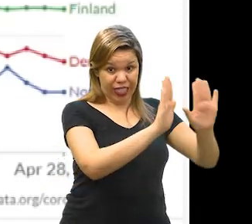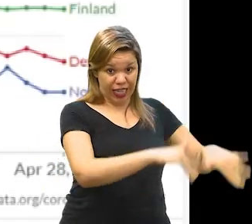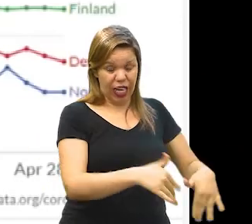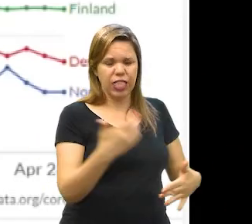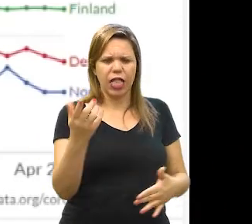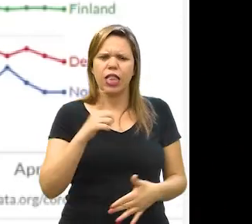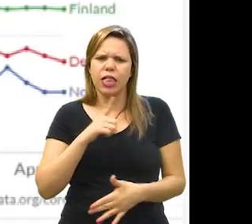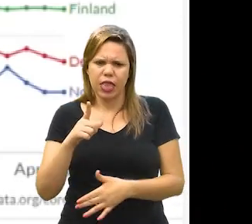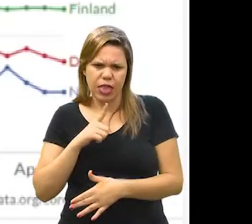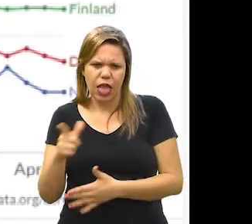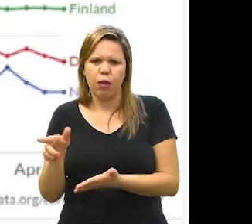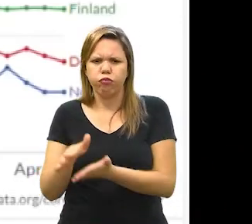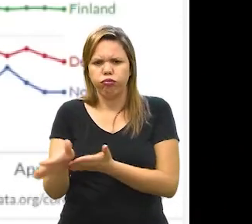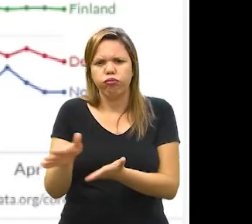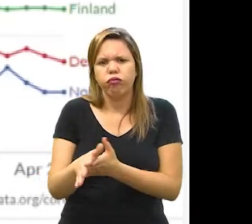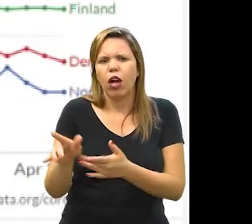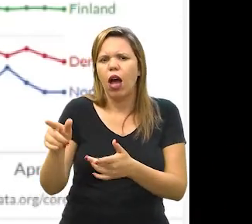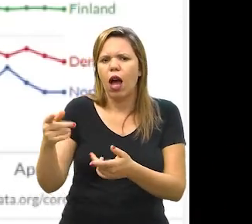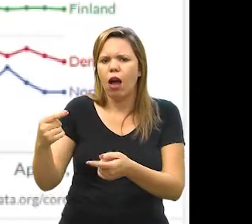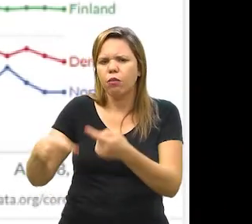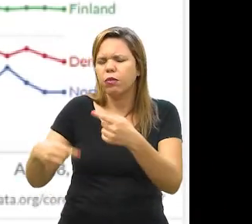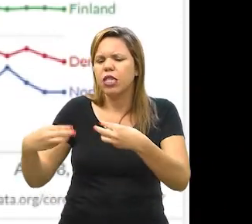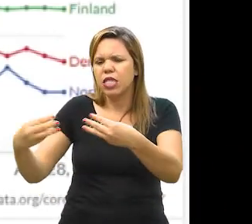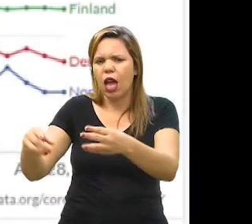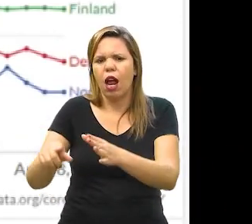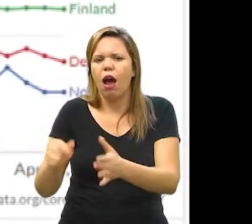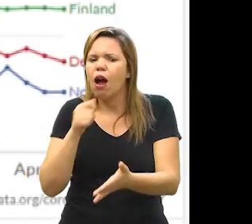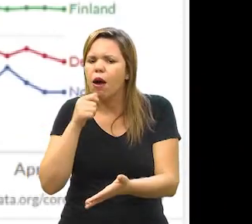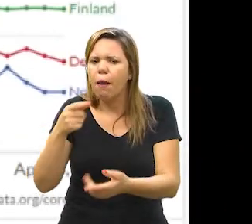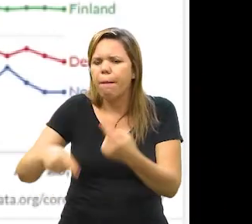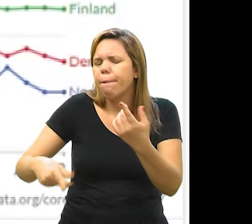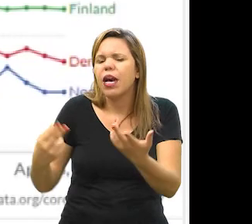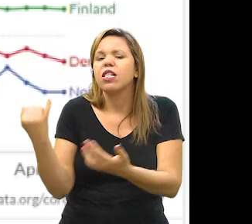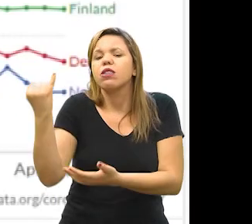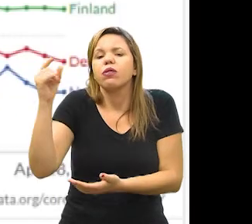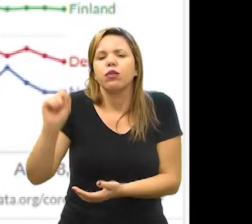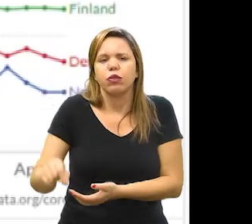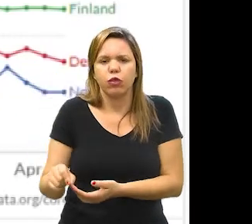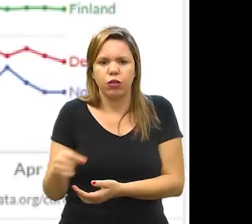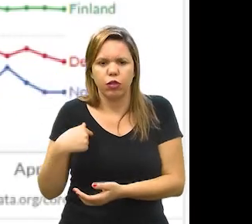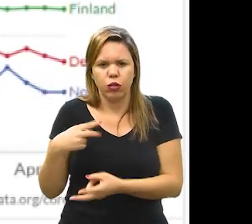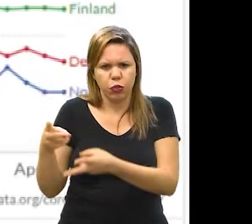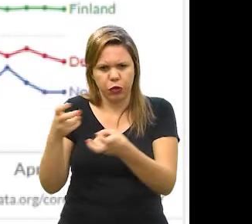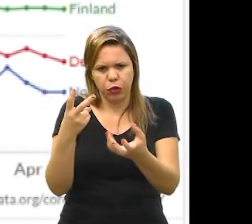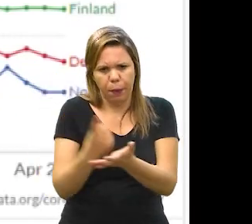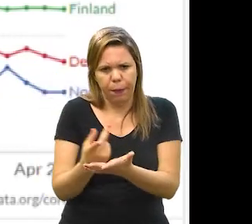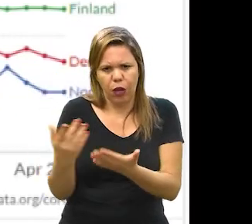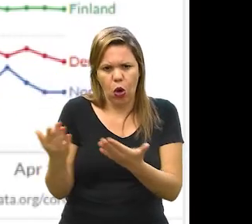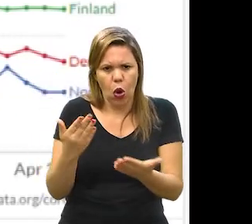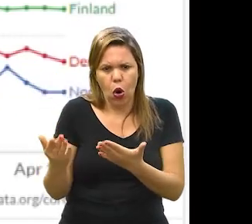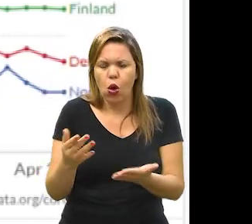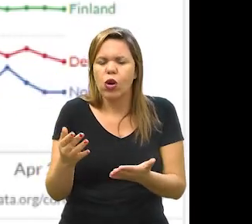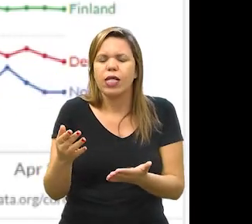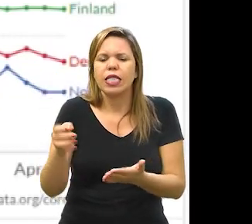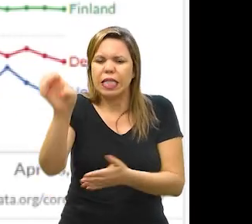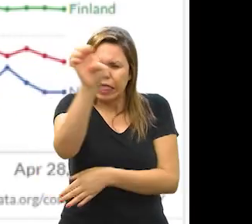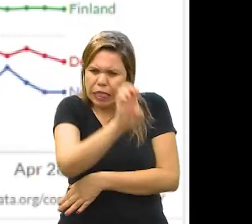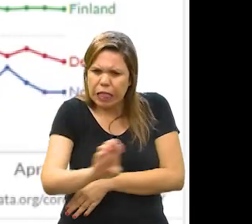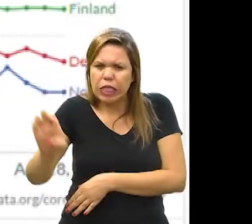dados divulgados pelo Ministério estarem drasticamente errados, mas isso não invalida o ponto, e também se observa a mesma coisa em muitos exemplos